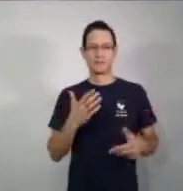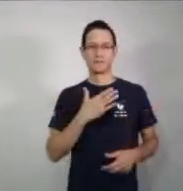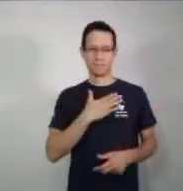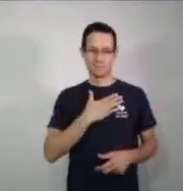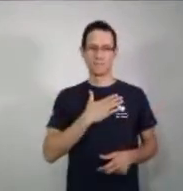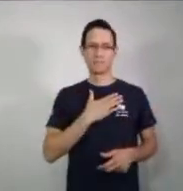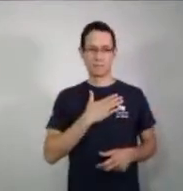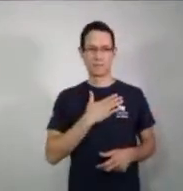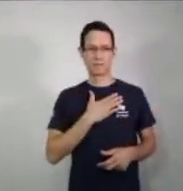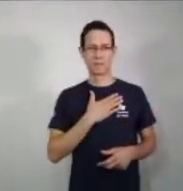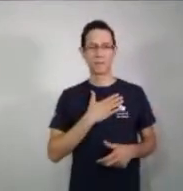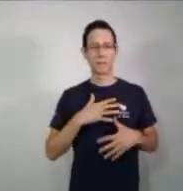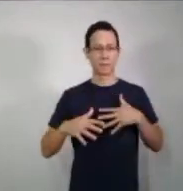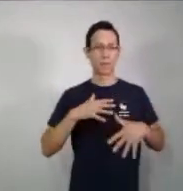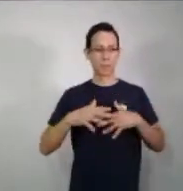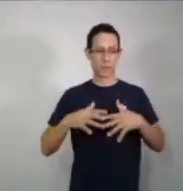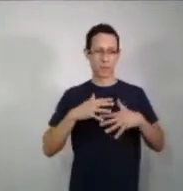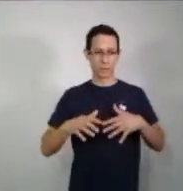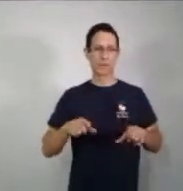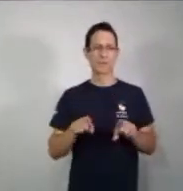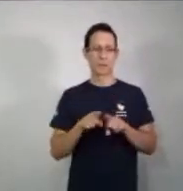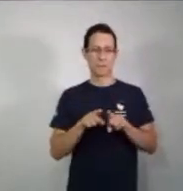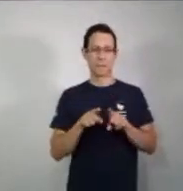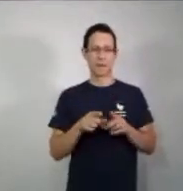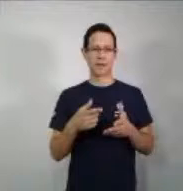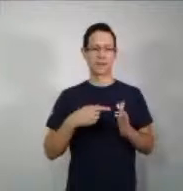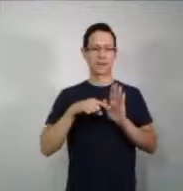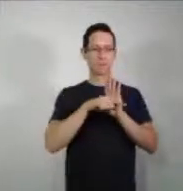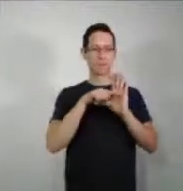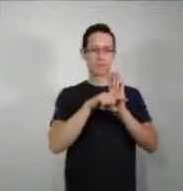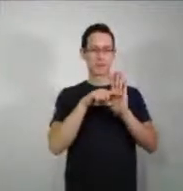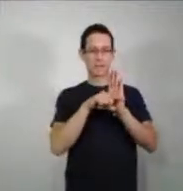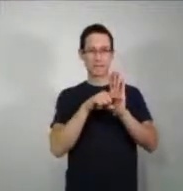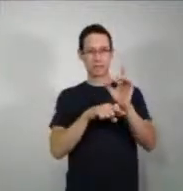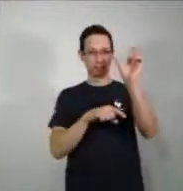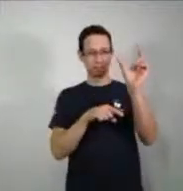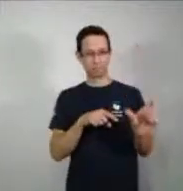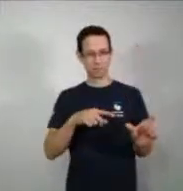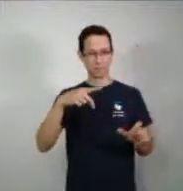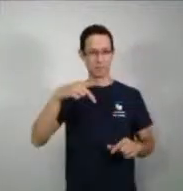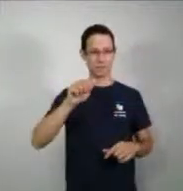acho que me mobilizou também para pesquisar a vida do Paulo Rony.